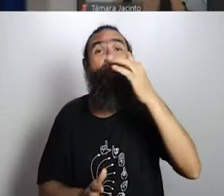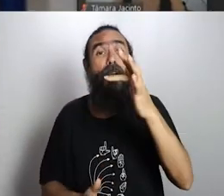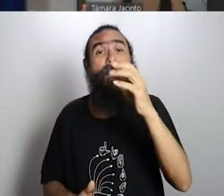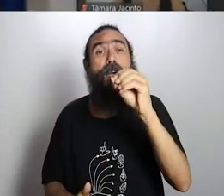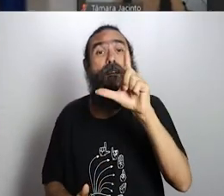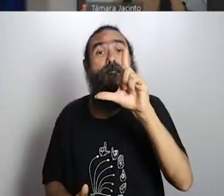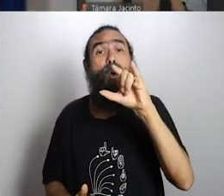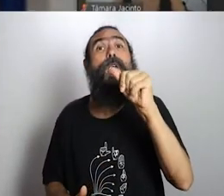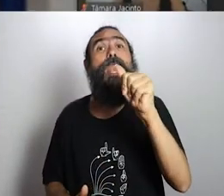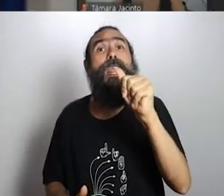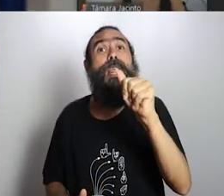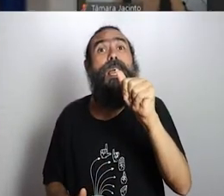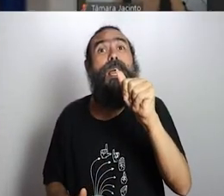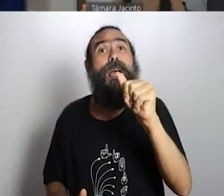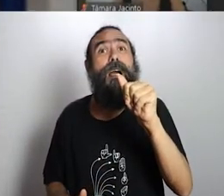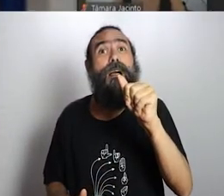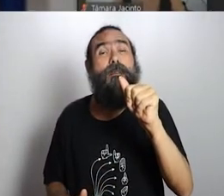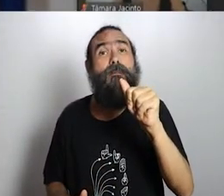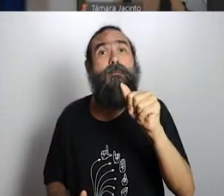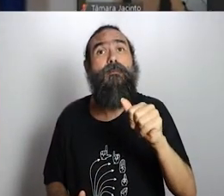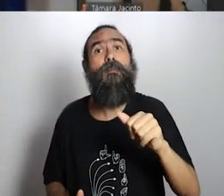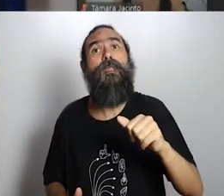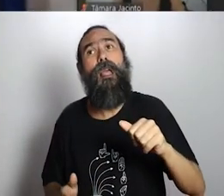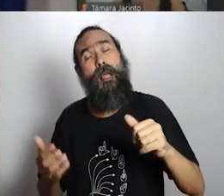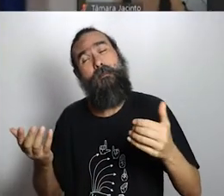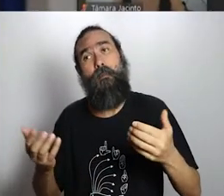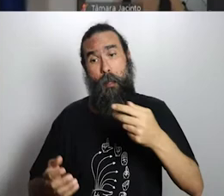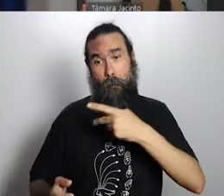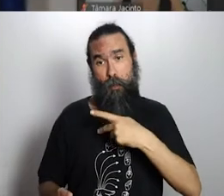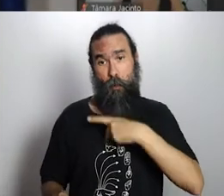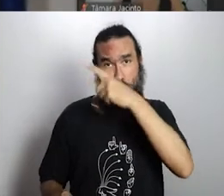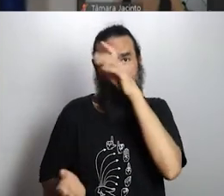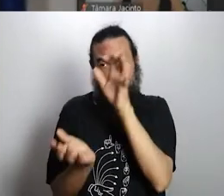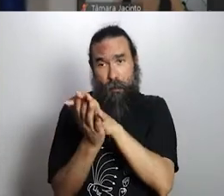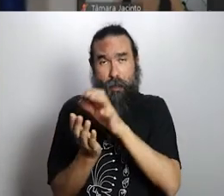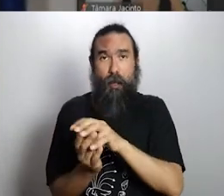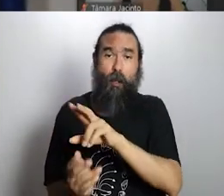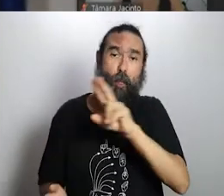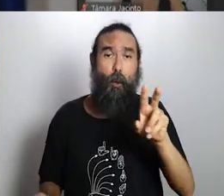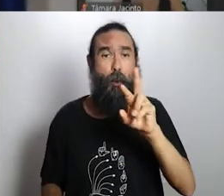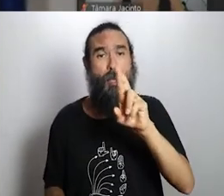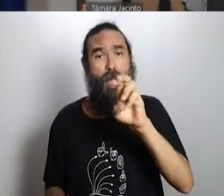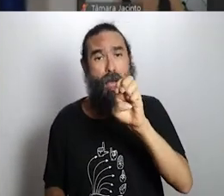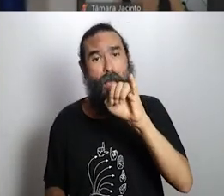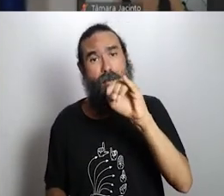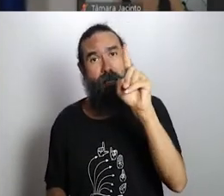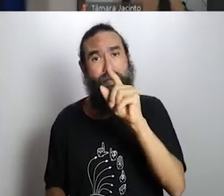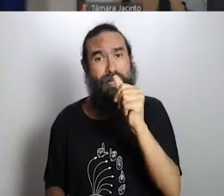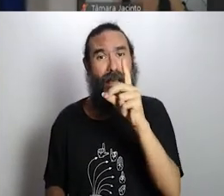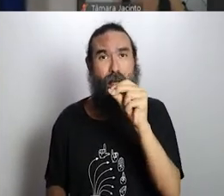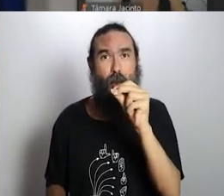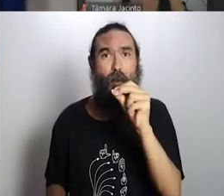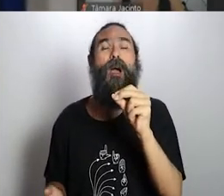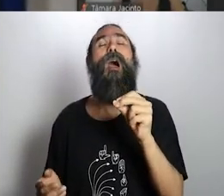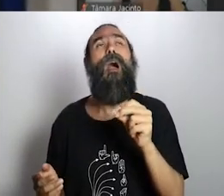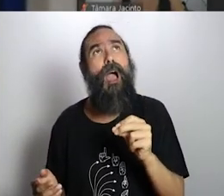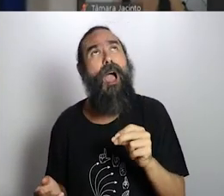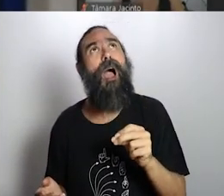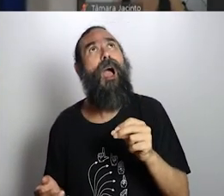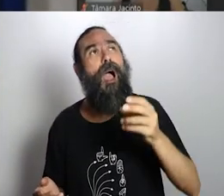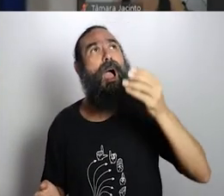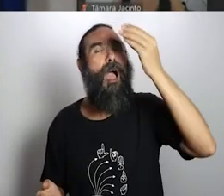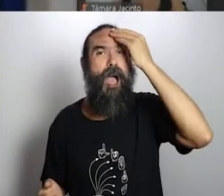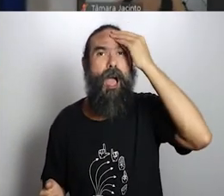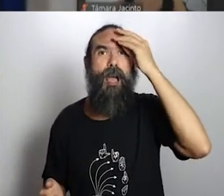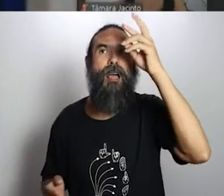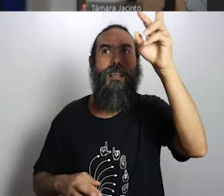Era o equivalente da gente, talvez, ao reizado, ao guerreiro. Mas a primeira vez que eu vi, que eu entendi que existia folia, foi um encontro